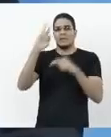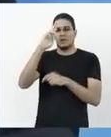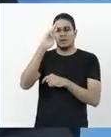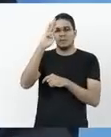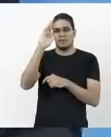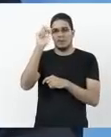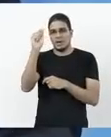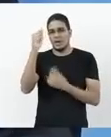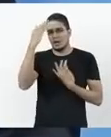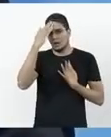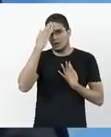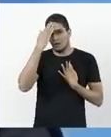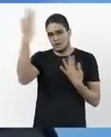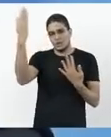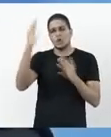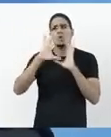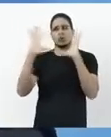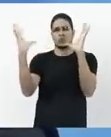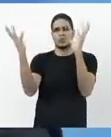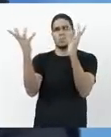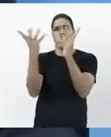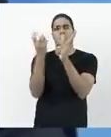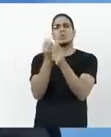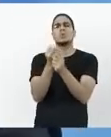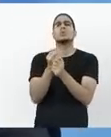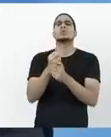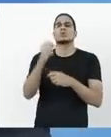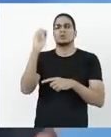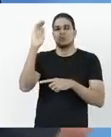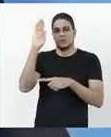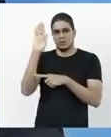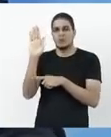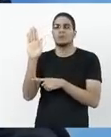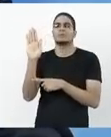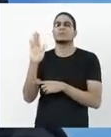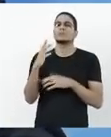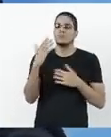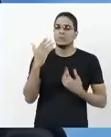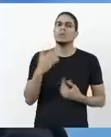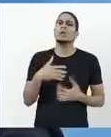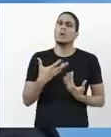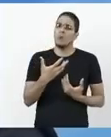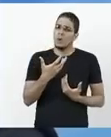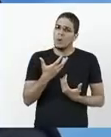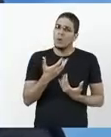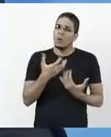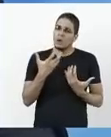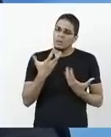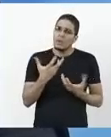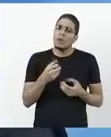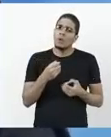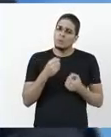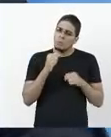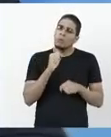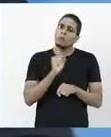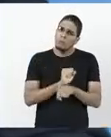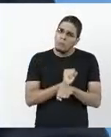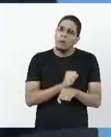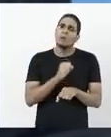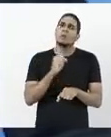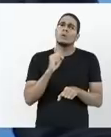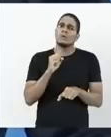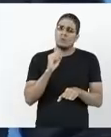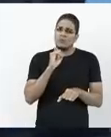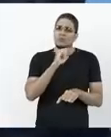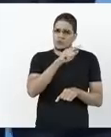os candidatos. Esperamos que o debate desta noite tenha ajudado a esclarecer dúvidas e tornado mais fácil a escolha